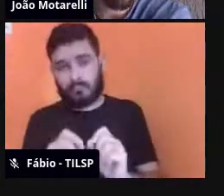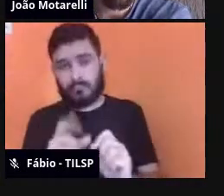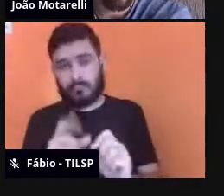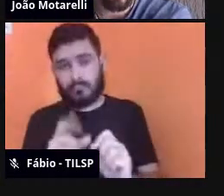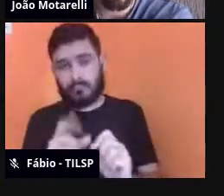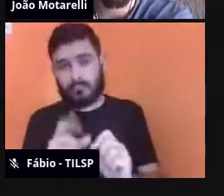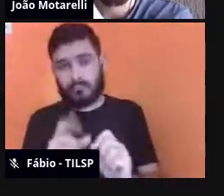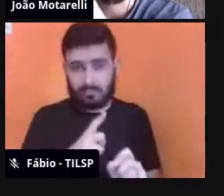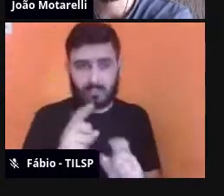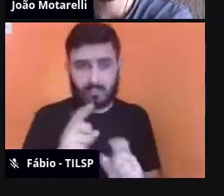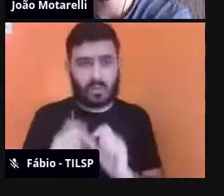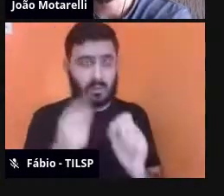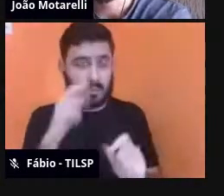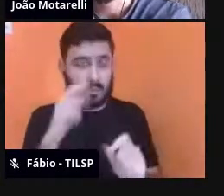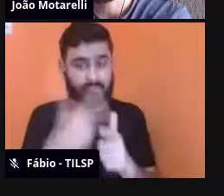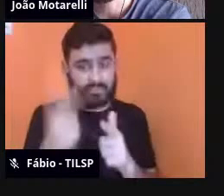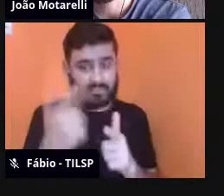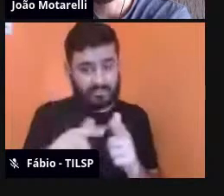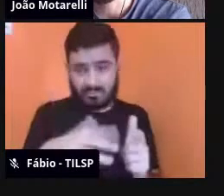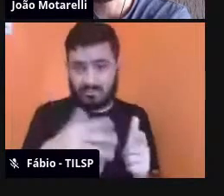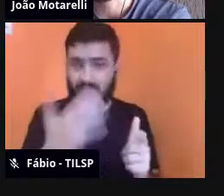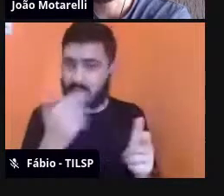diagnóstico, mas eles, claro, são